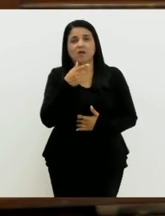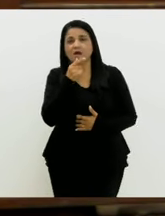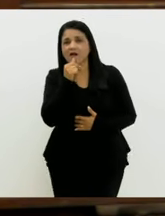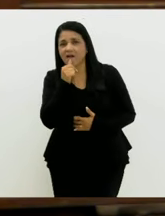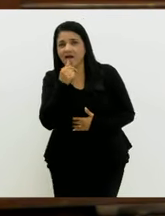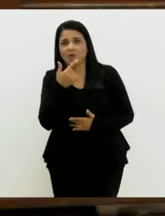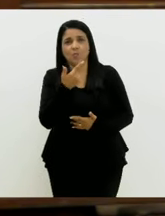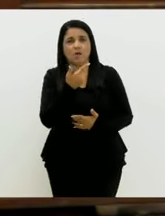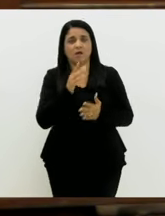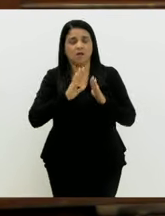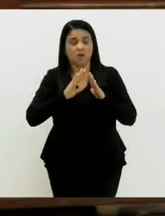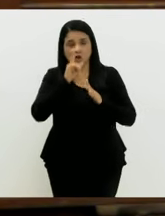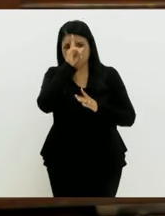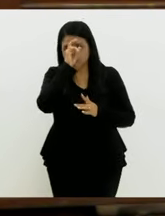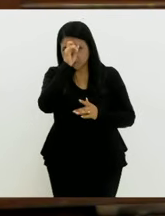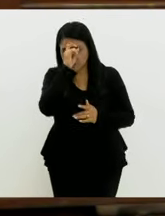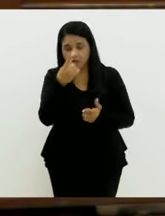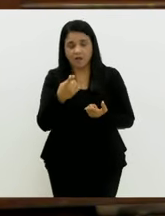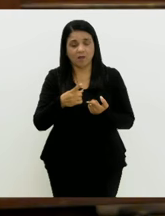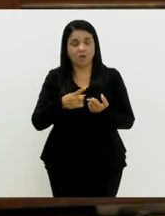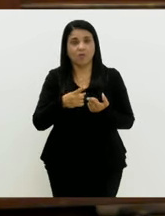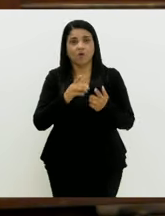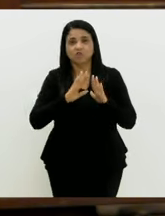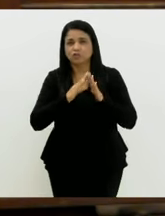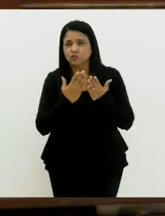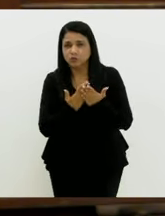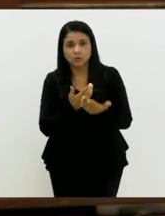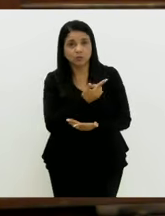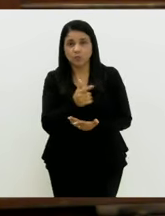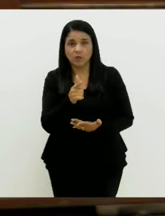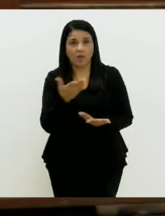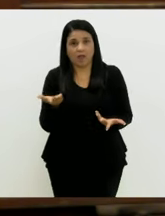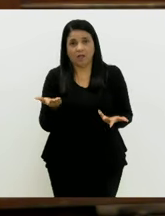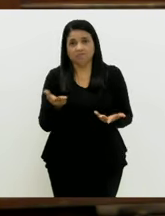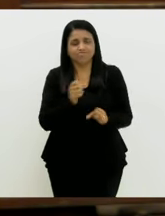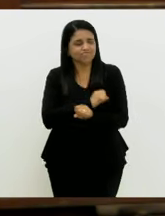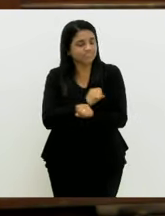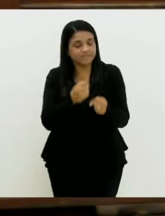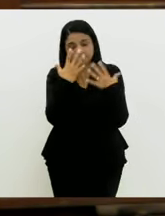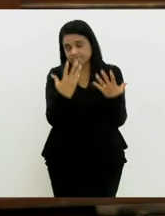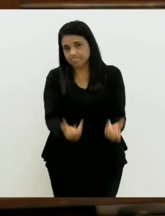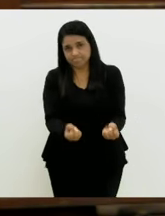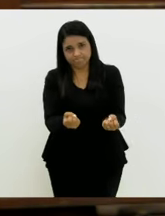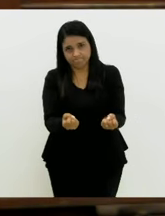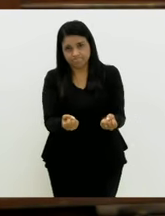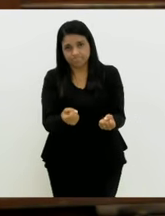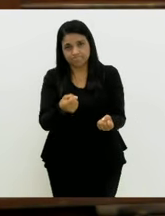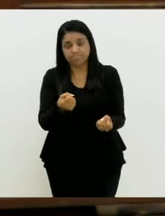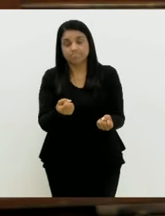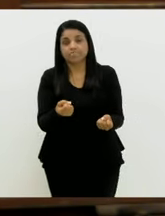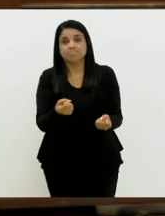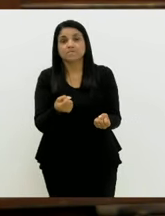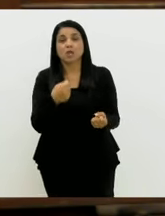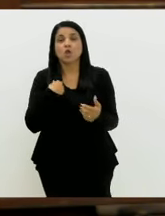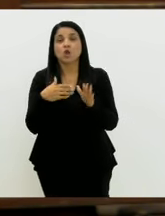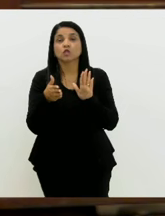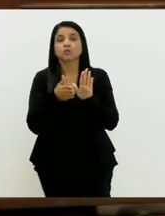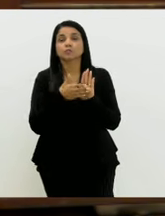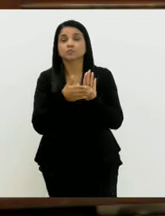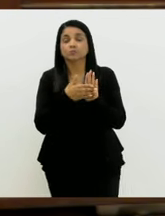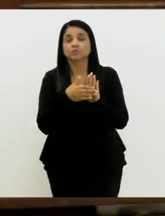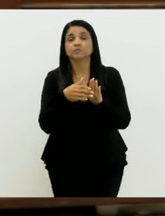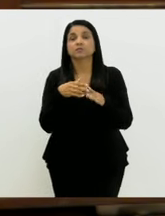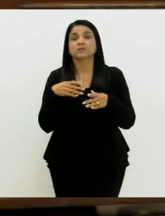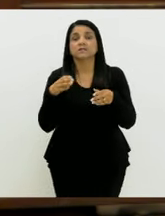outros equipamentos importantes. Enfim, não dá mais. E, para isso, eu estou propondo, na CPI do Serviço de